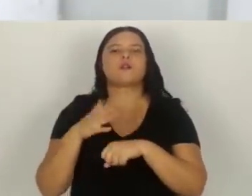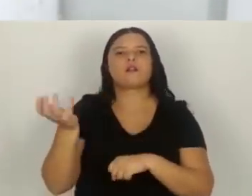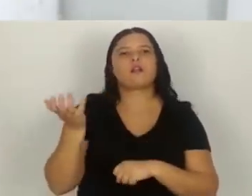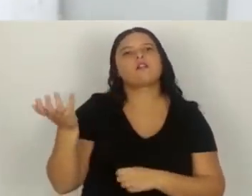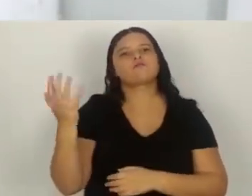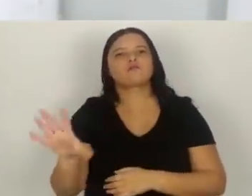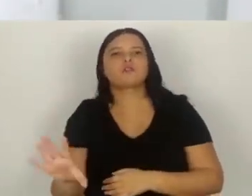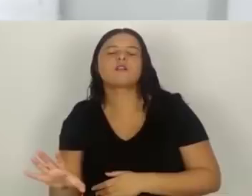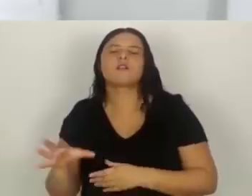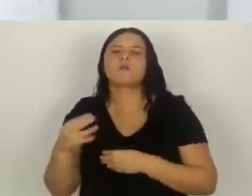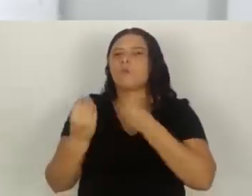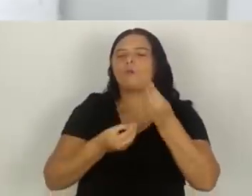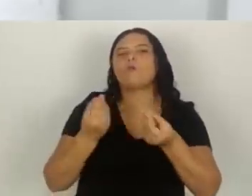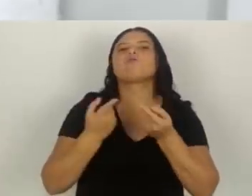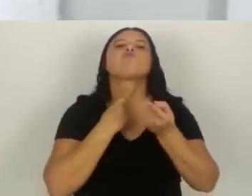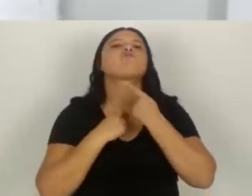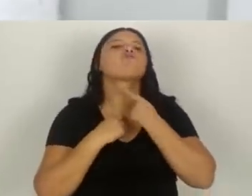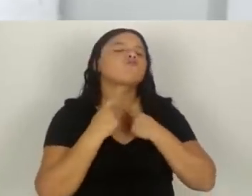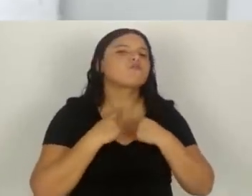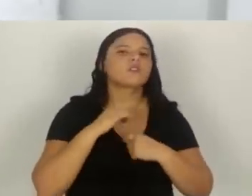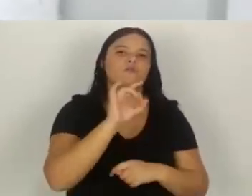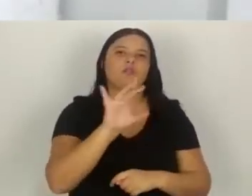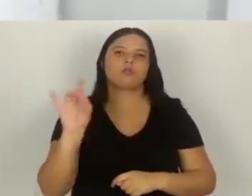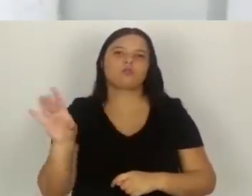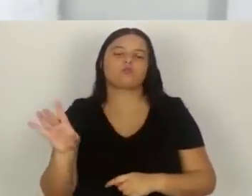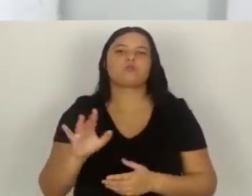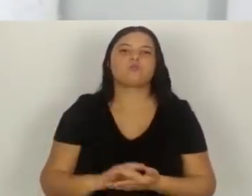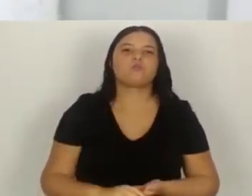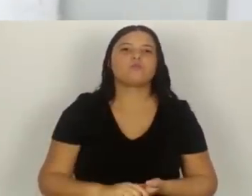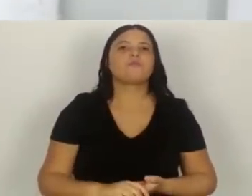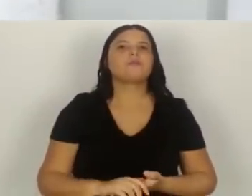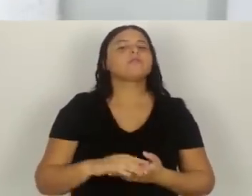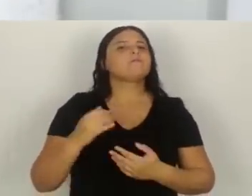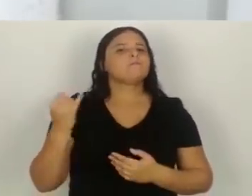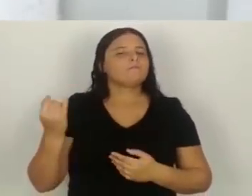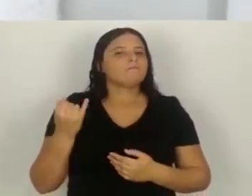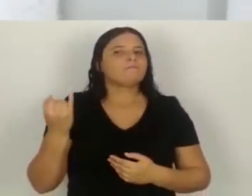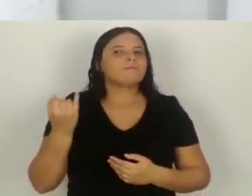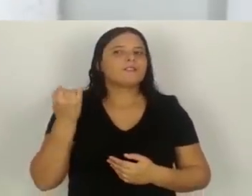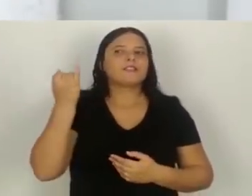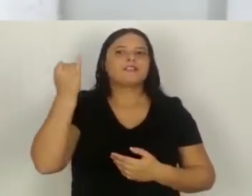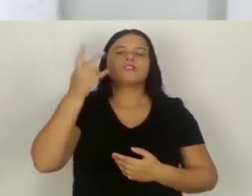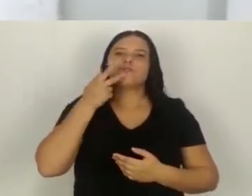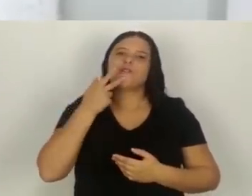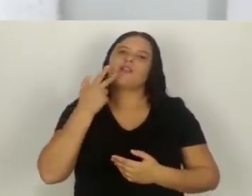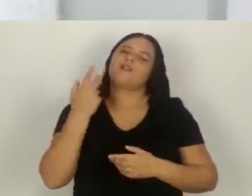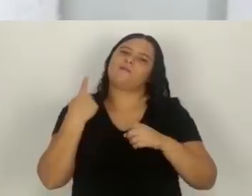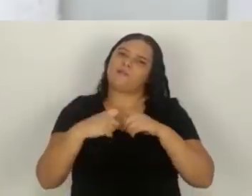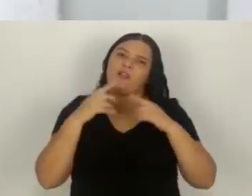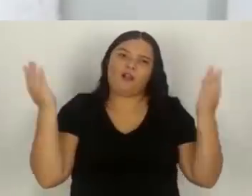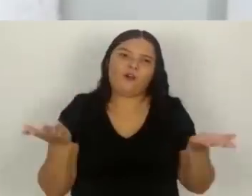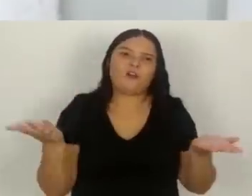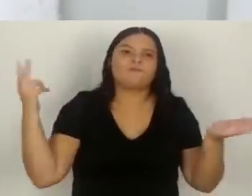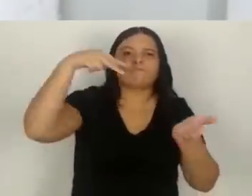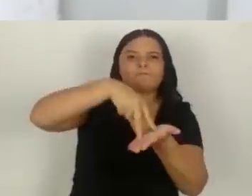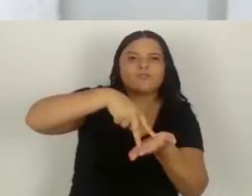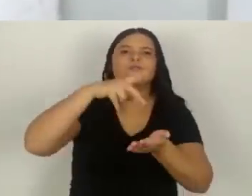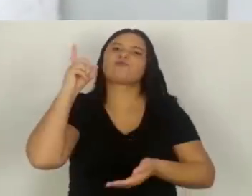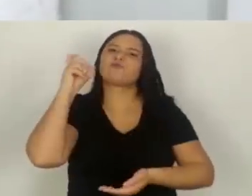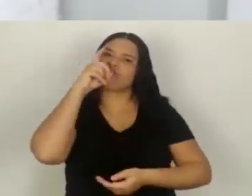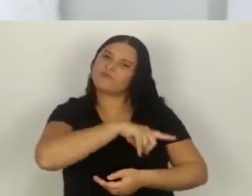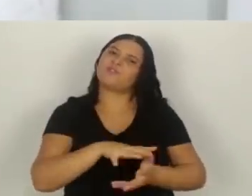De ter filhos ou não, né? Como é que era o desejo de cada um. É muito complicado chegar numa